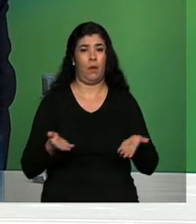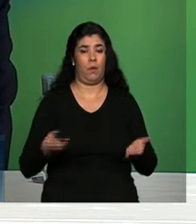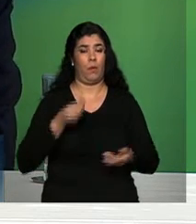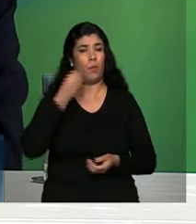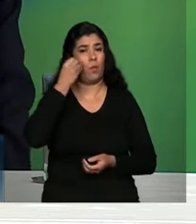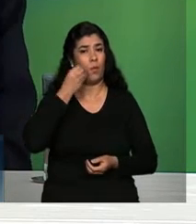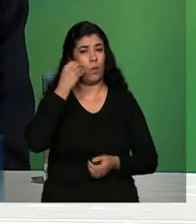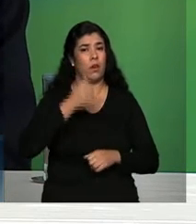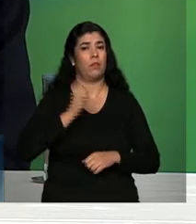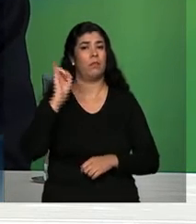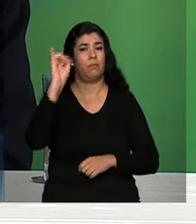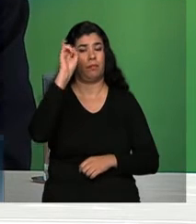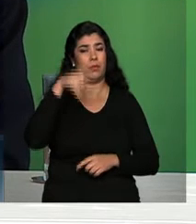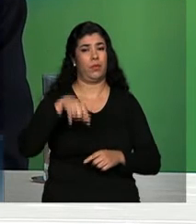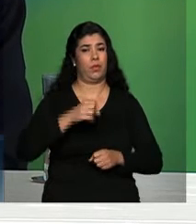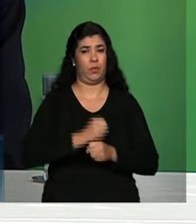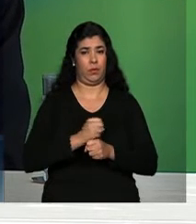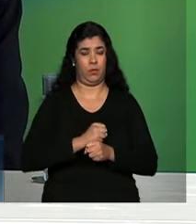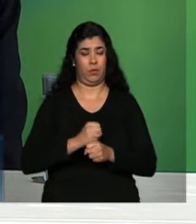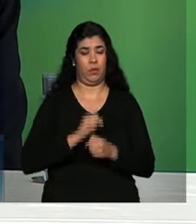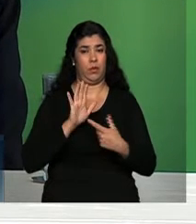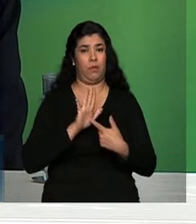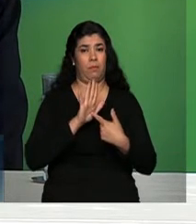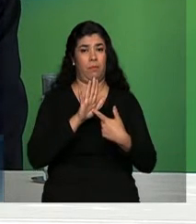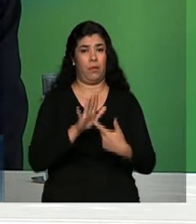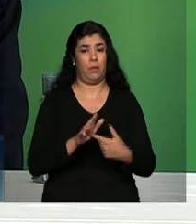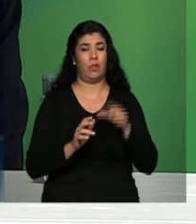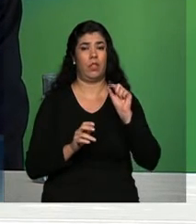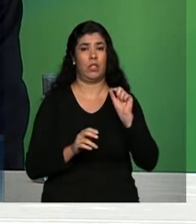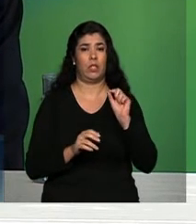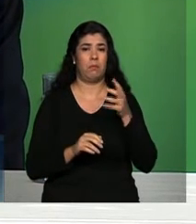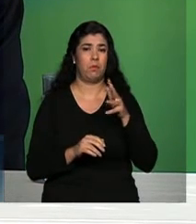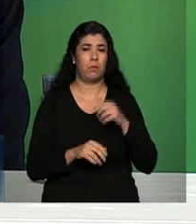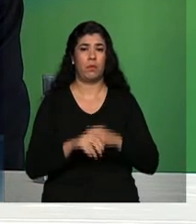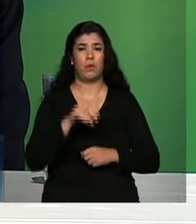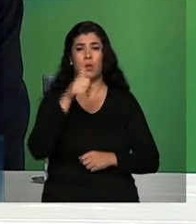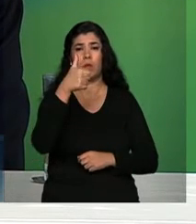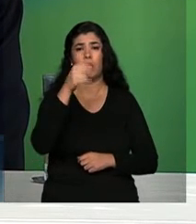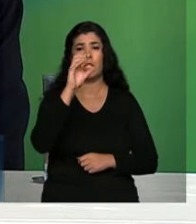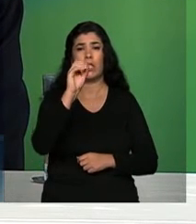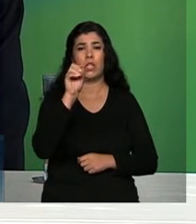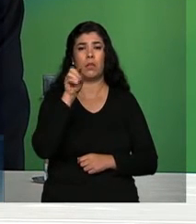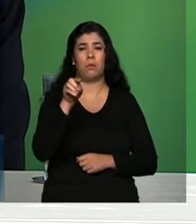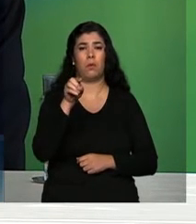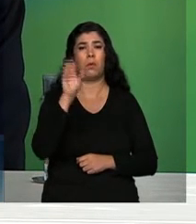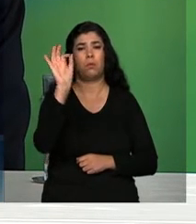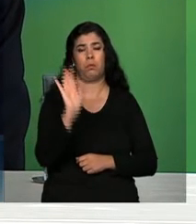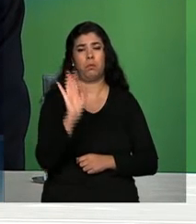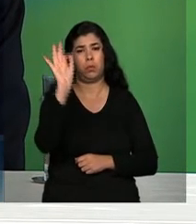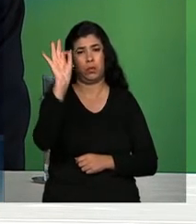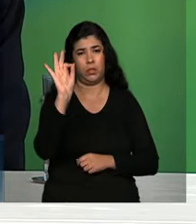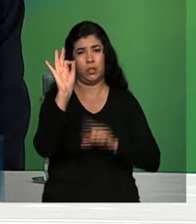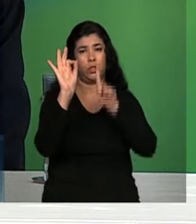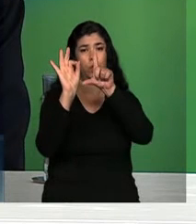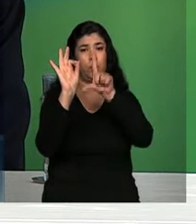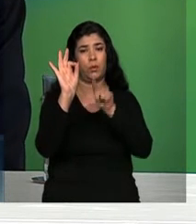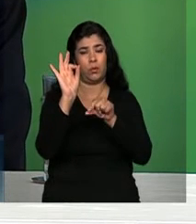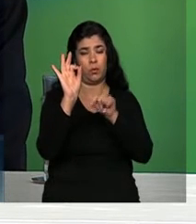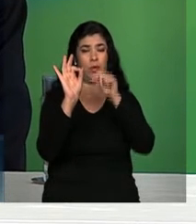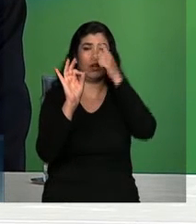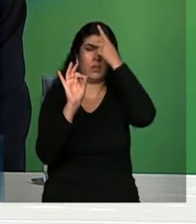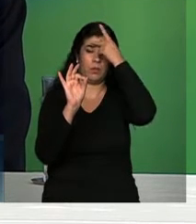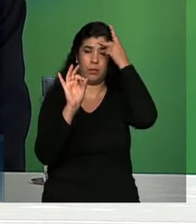ano. E já temos indicadores de uma queda de cerca de 10 pontos percentuais na